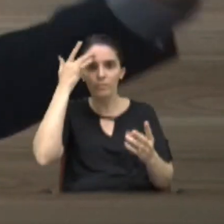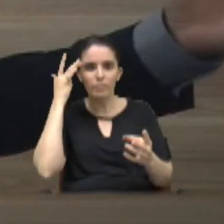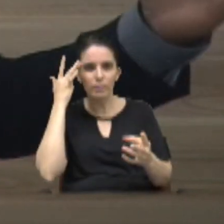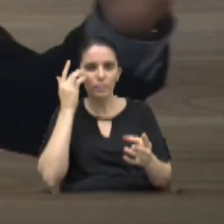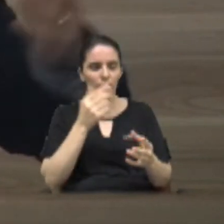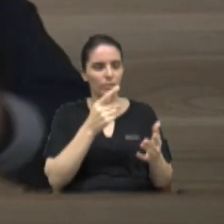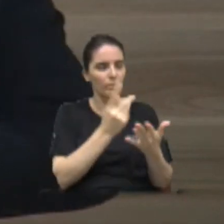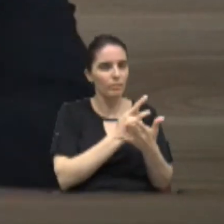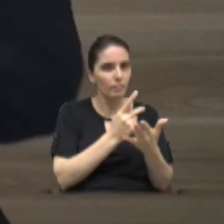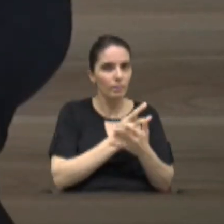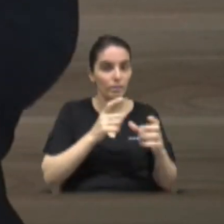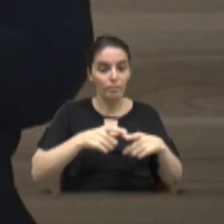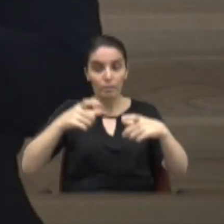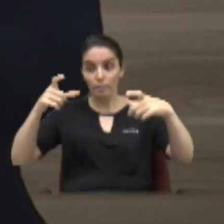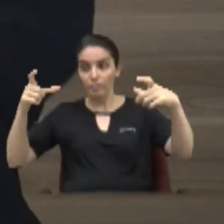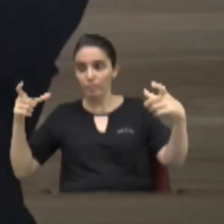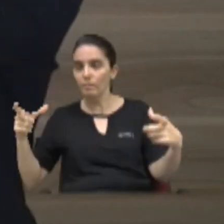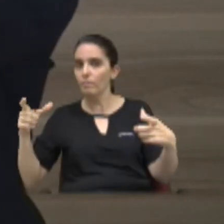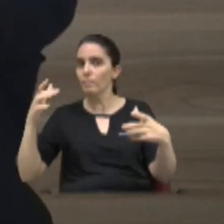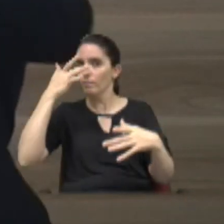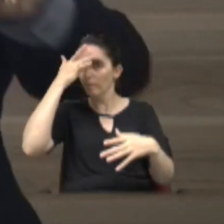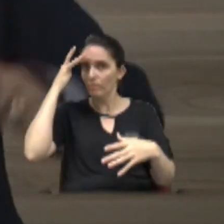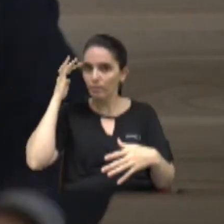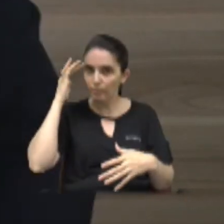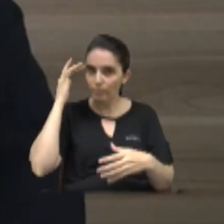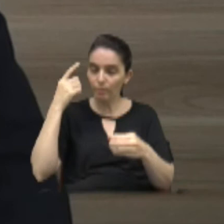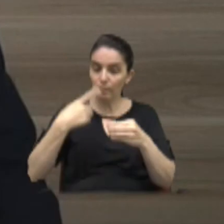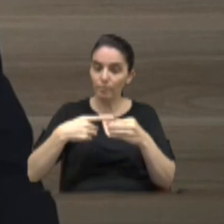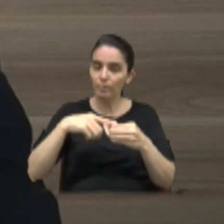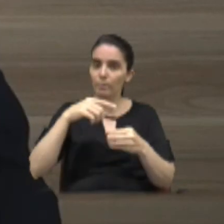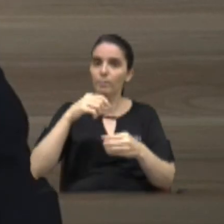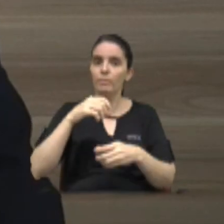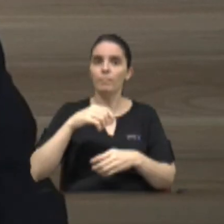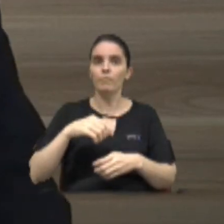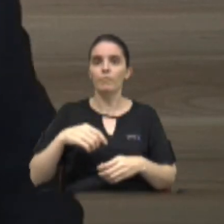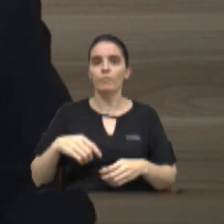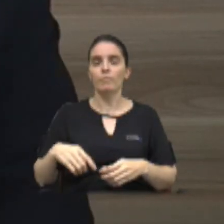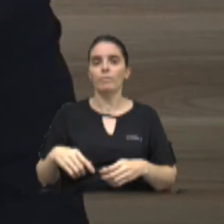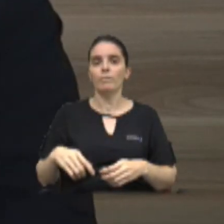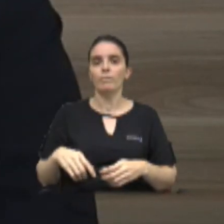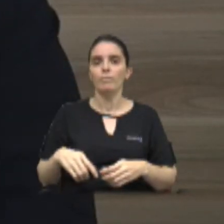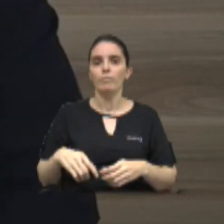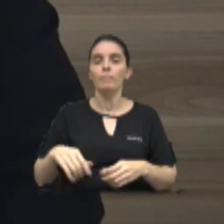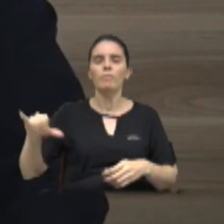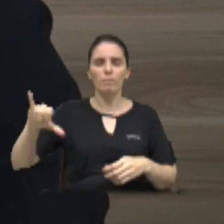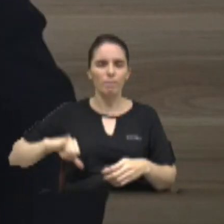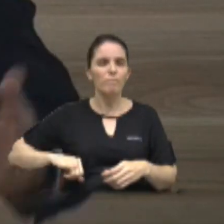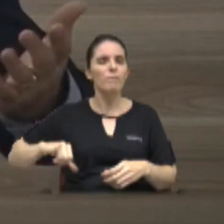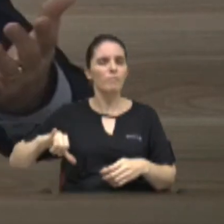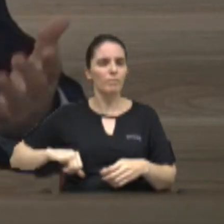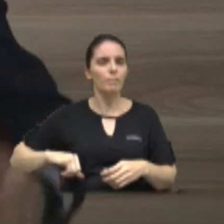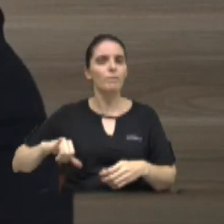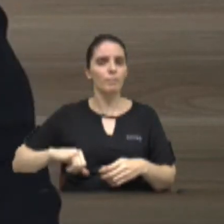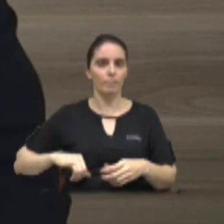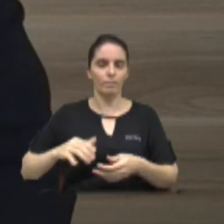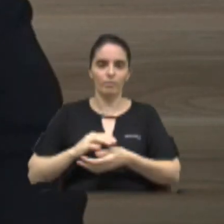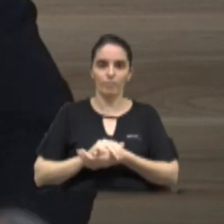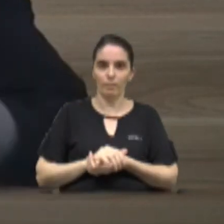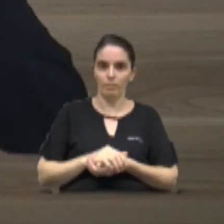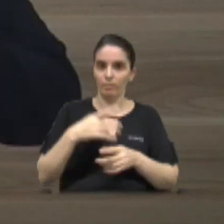a grande maioria, principalmente das cidades do interior, vão pagar o preço por isso. Então, e até